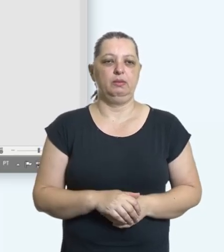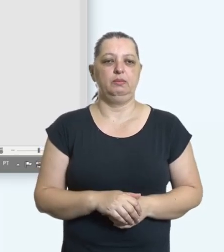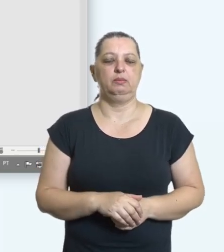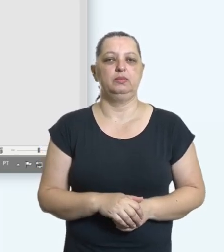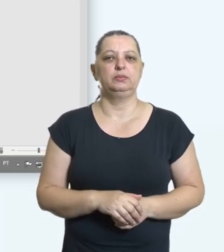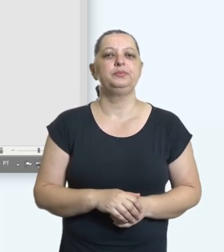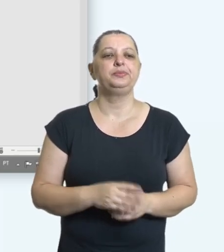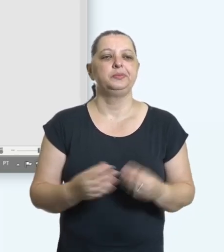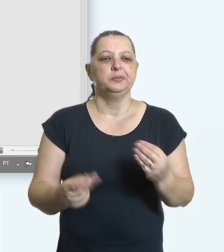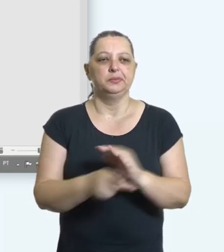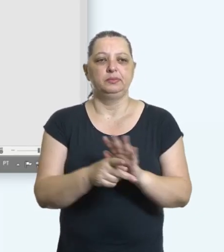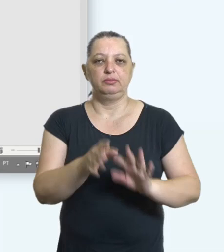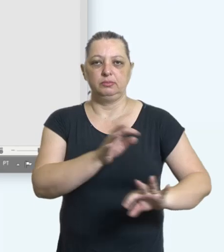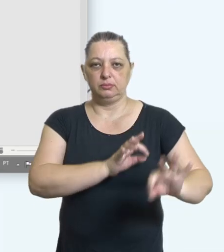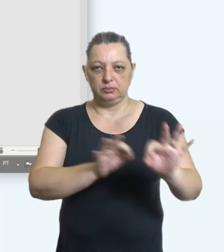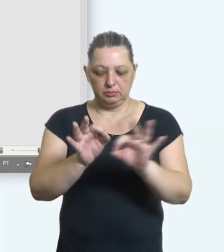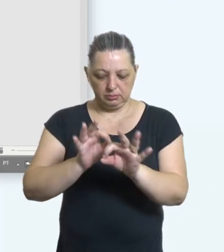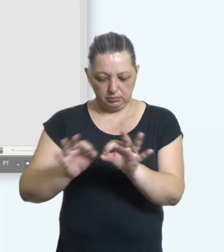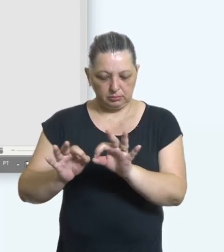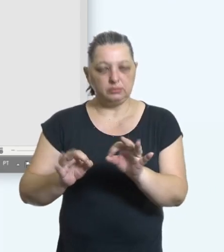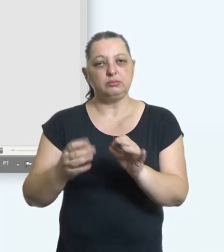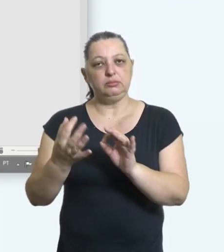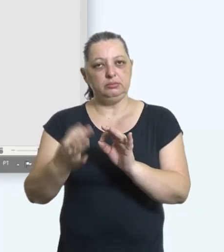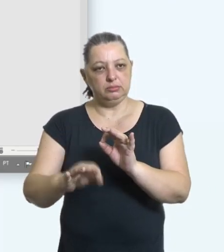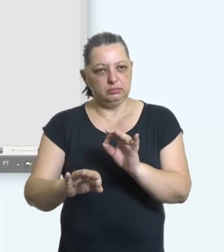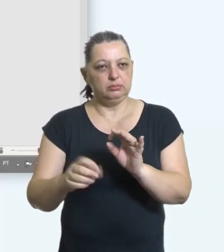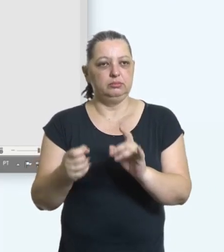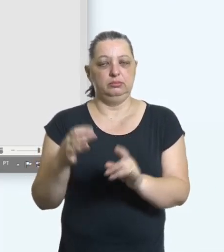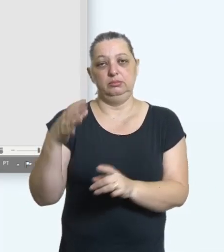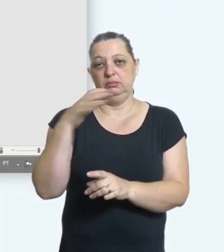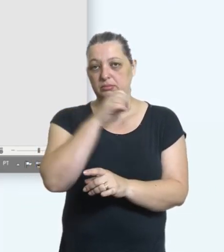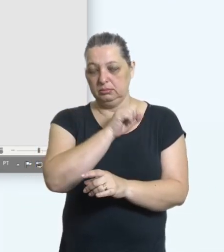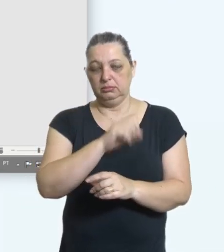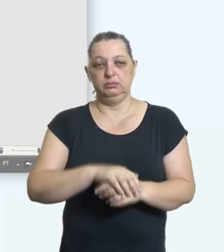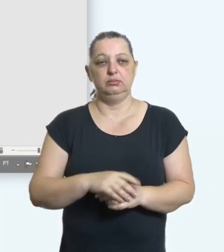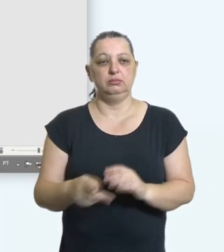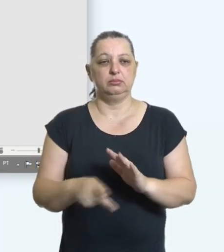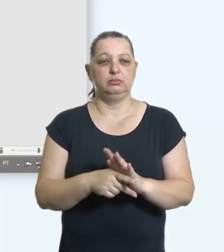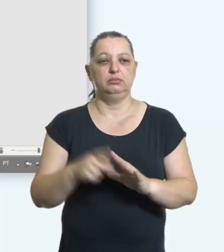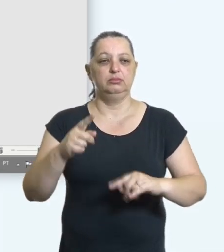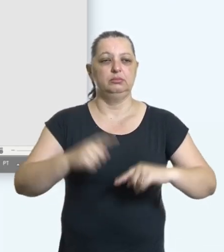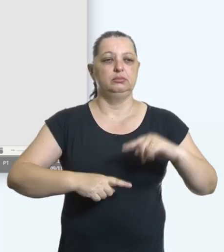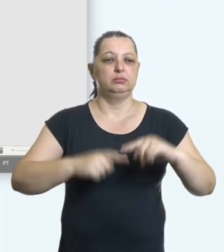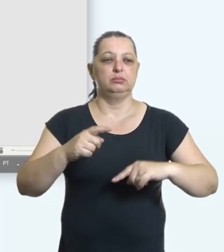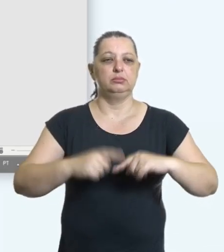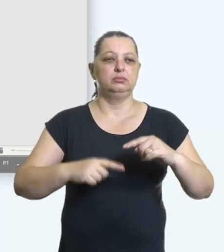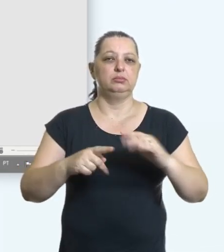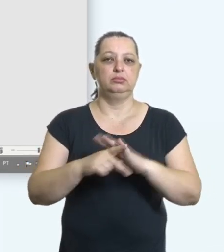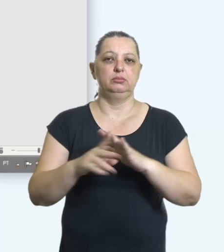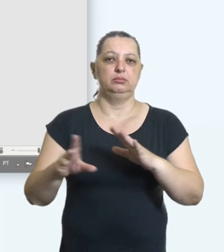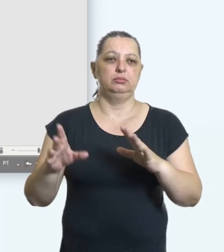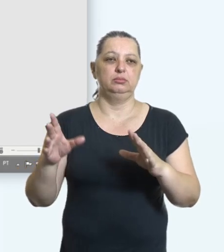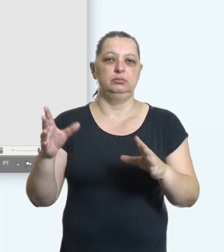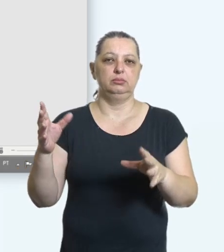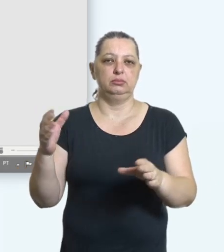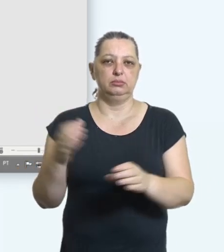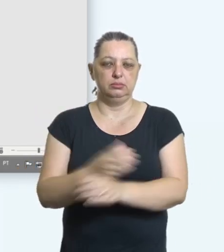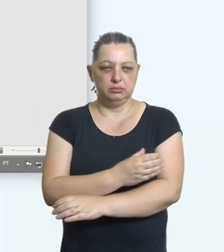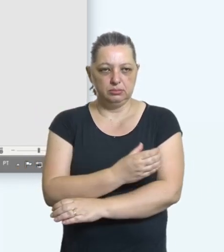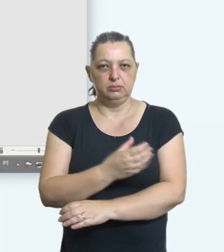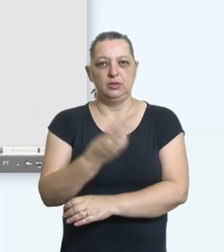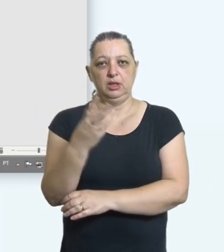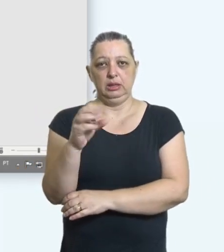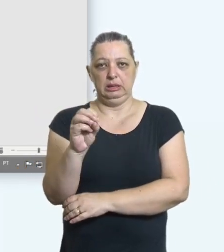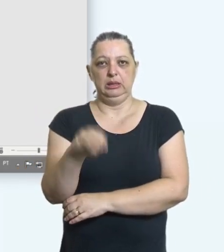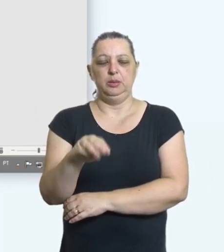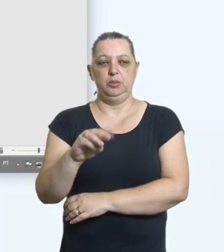não vamos esgotar esse assunto, esse vídeo é muito rápido. No material tem um link de um outro mais completo, de 30 minutos, com mais detalhes e